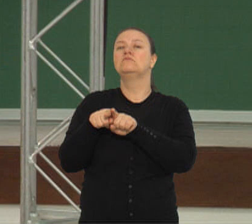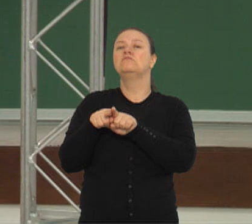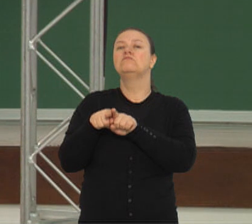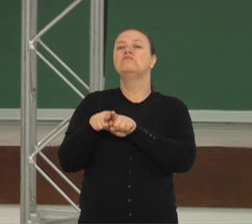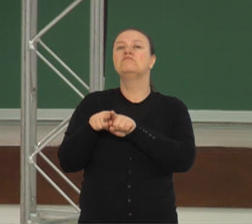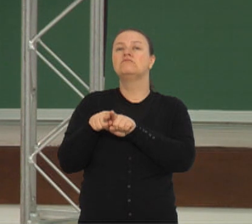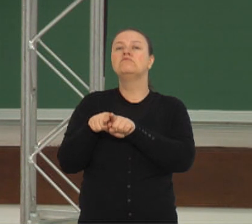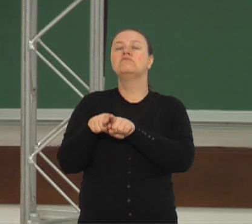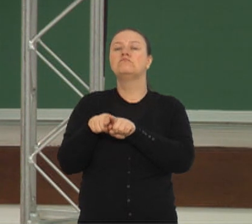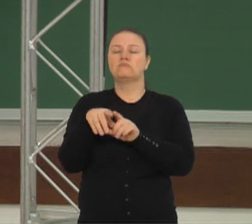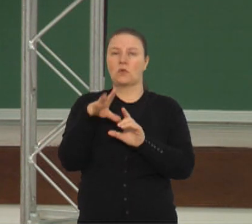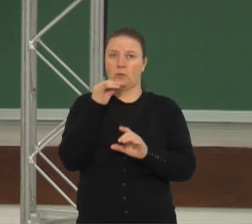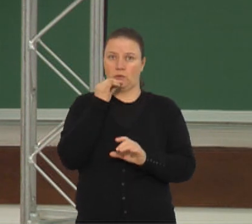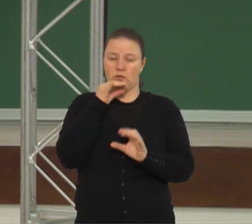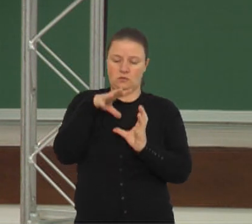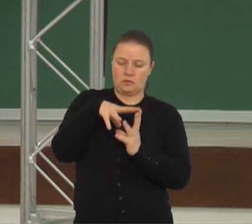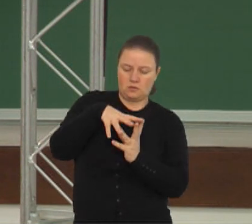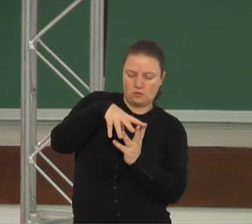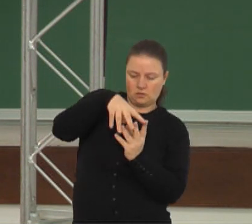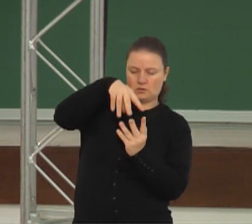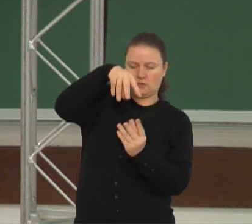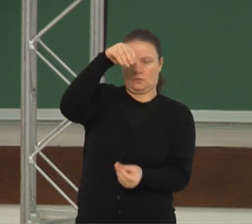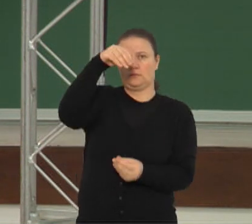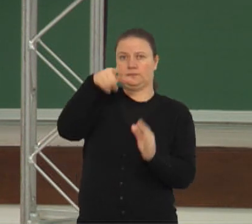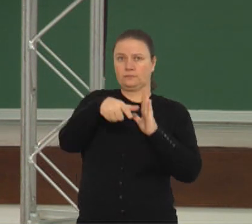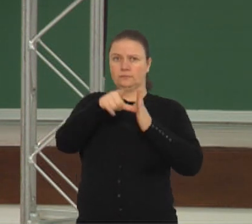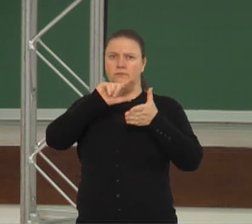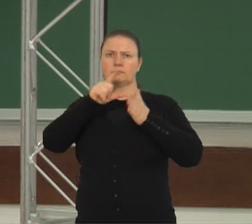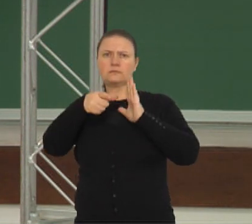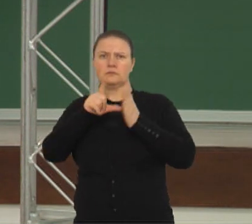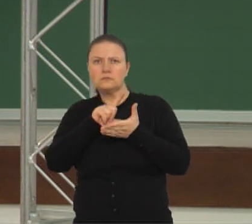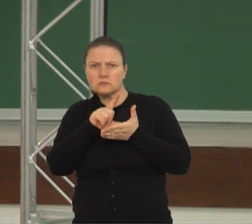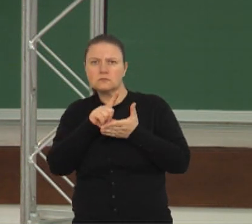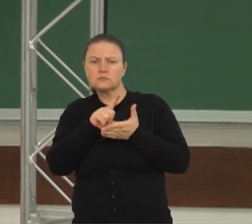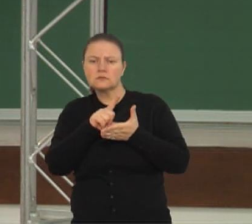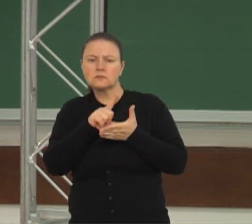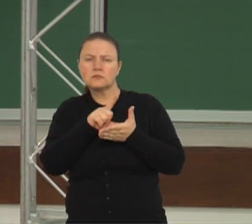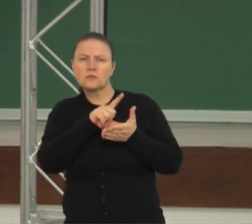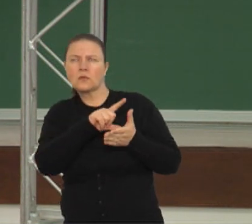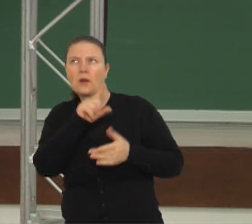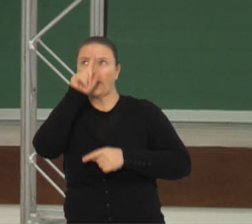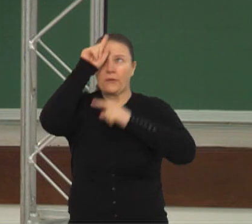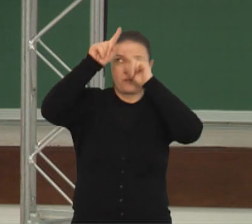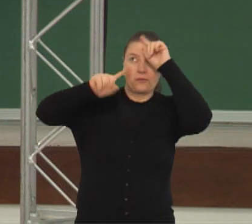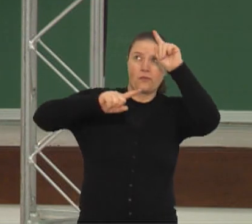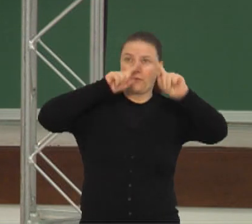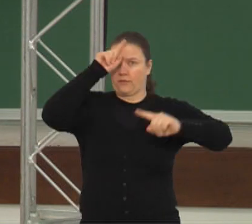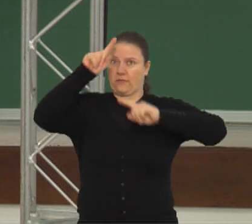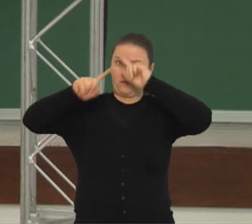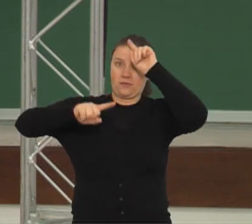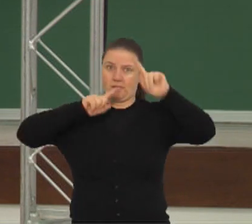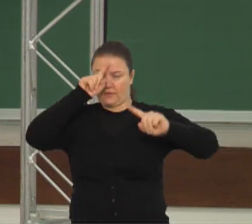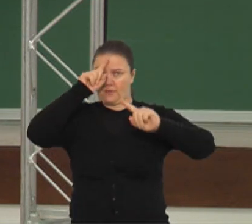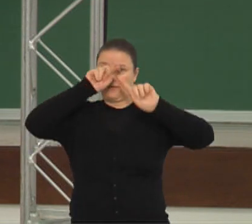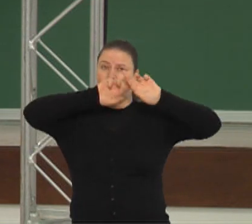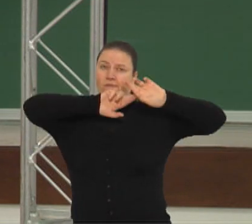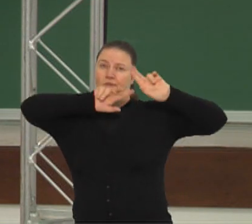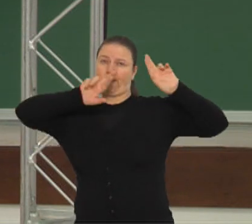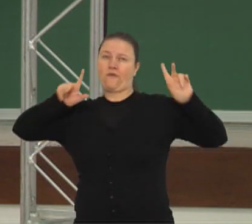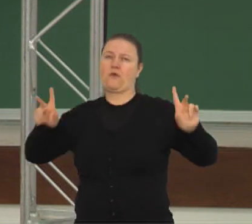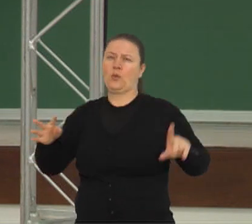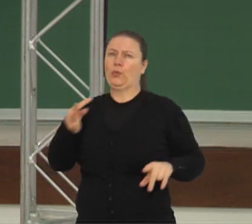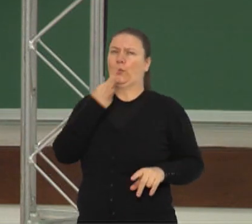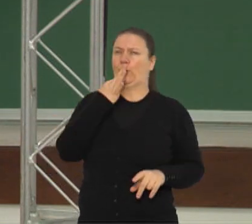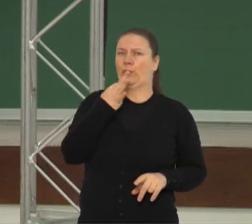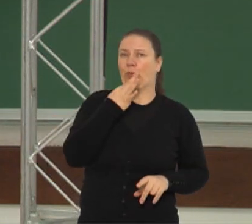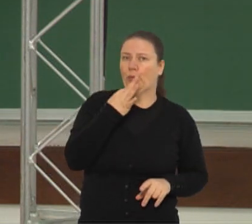que a alma, antes de se encarnar, ela está lá no mundo ideal, no mundo das ideias, ela sabe tudo, conhece